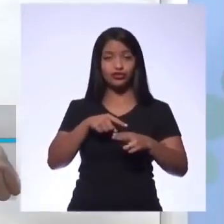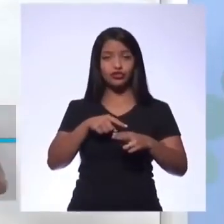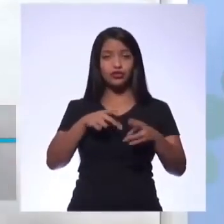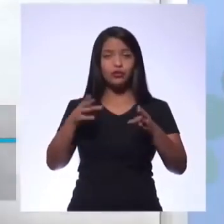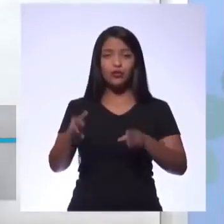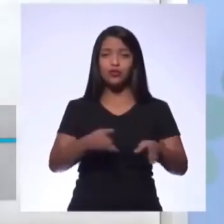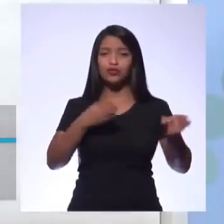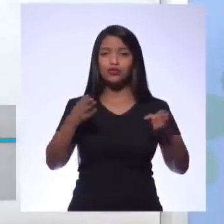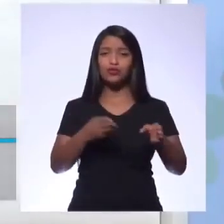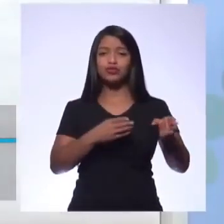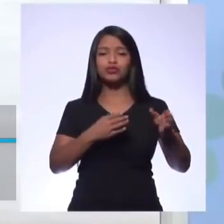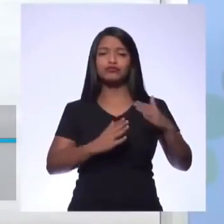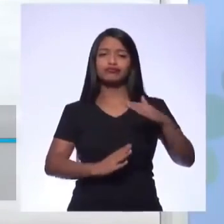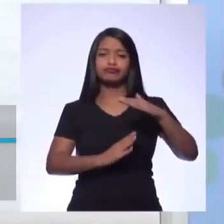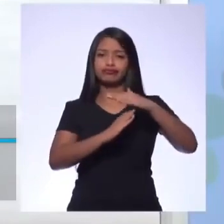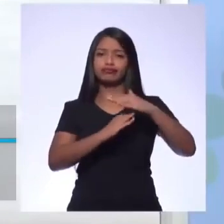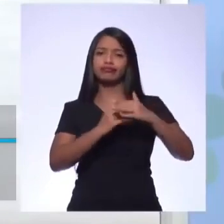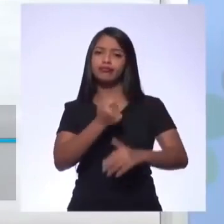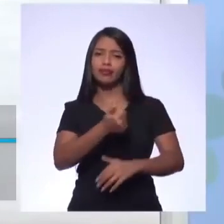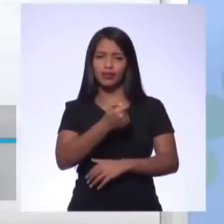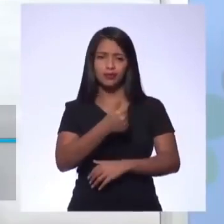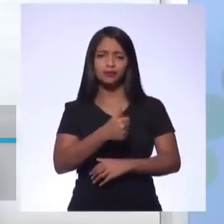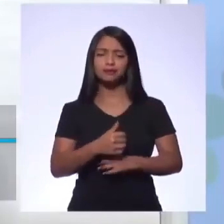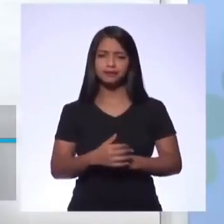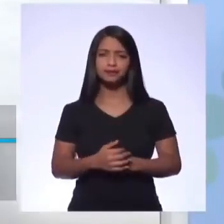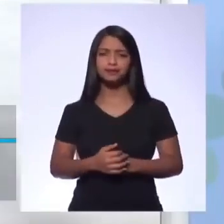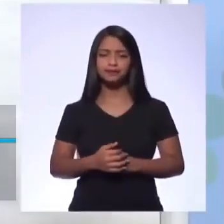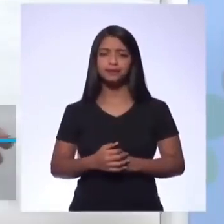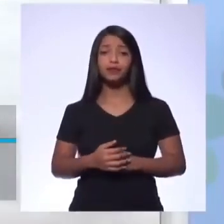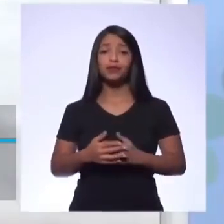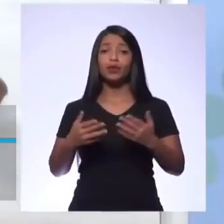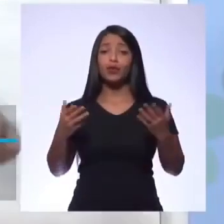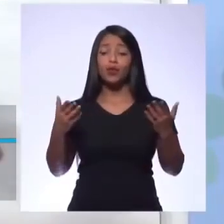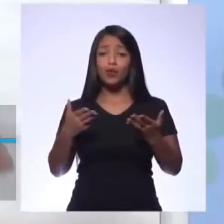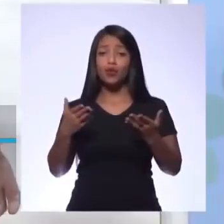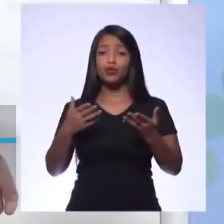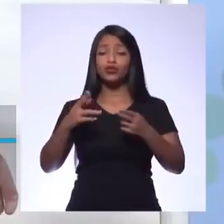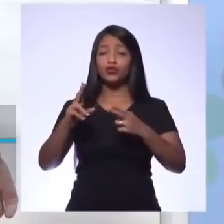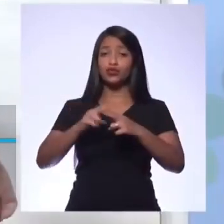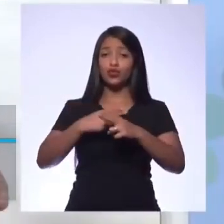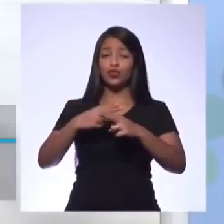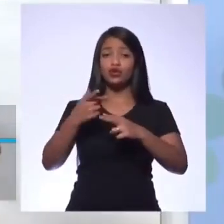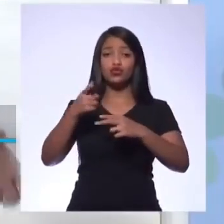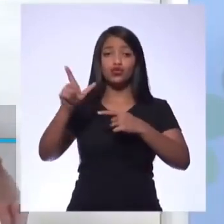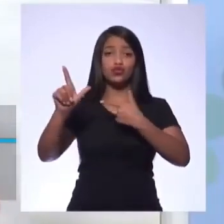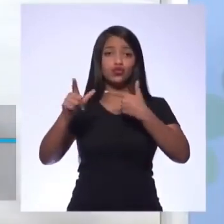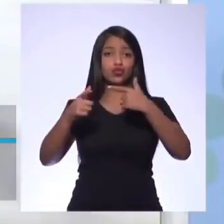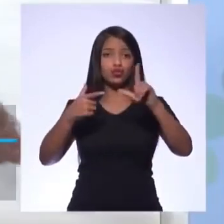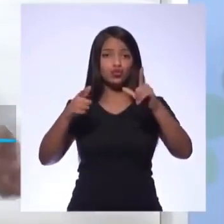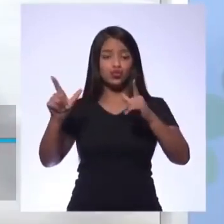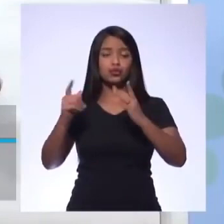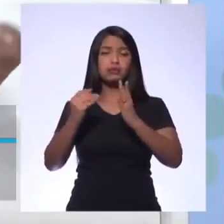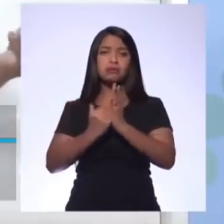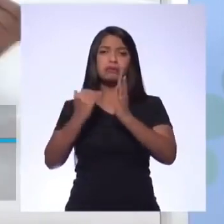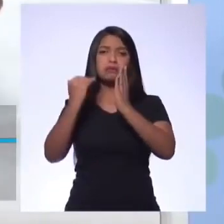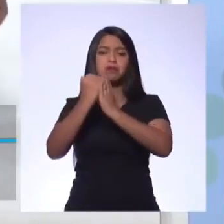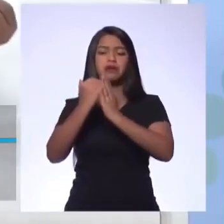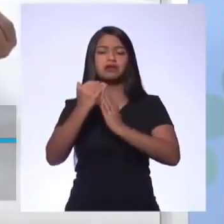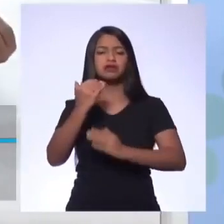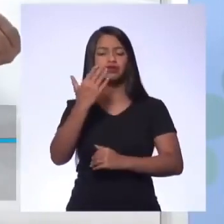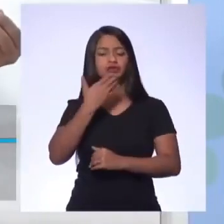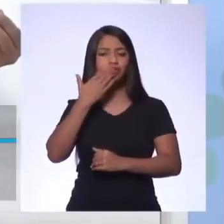muito limitada, porque os chocolates que a gente tem hoje em dia, eles são muito mais ricos em açúcar, doces,